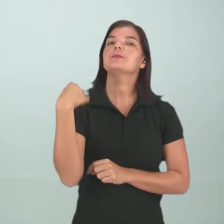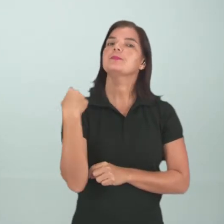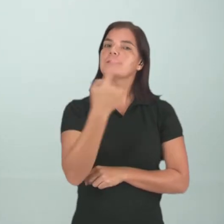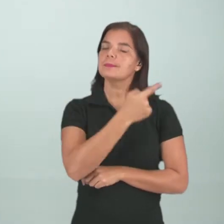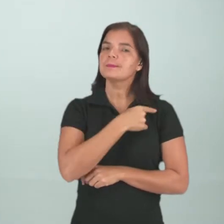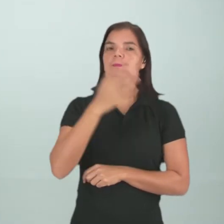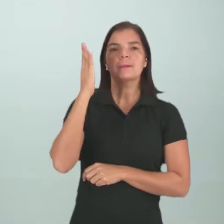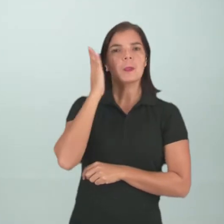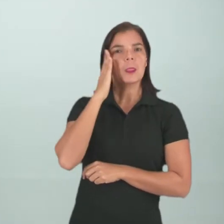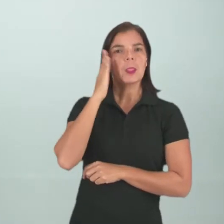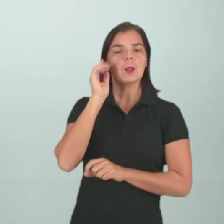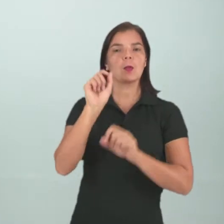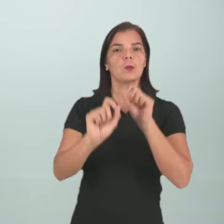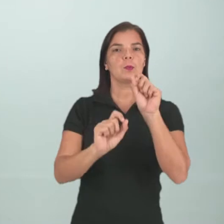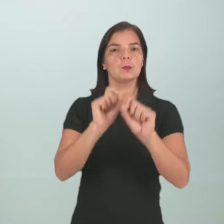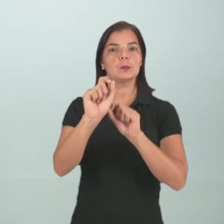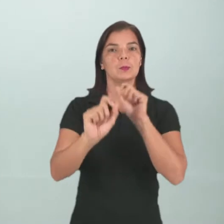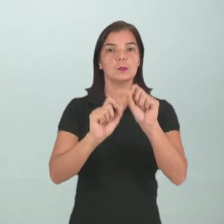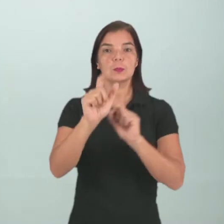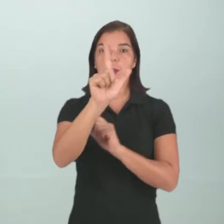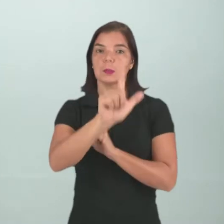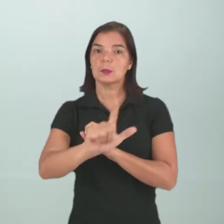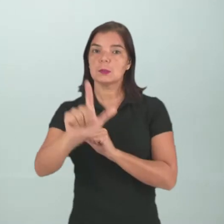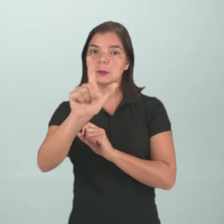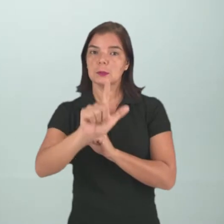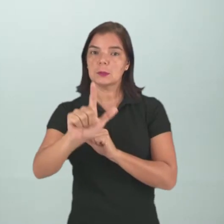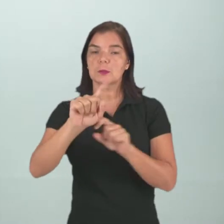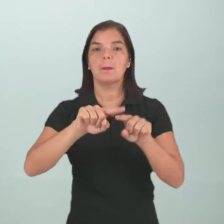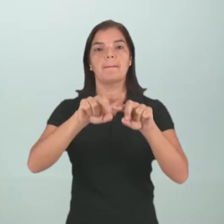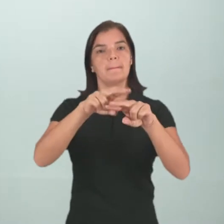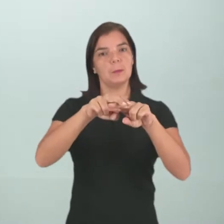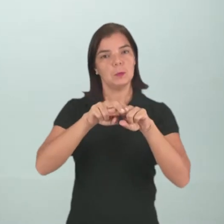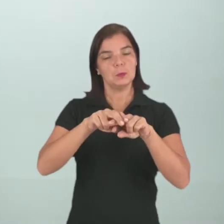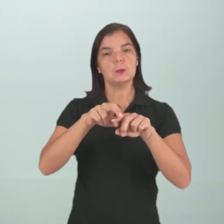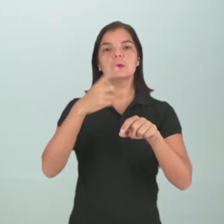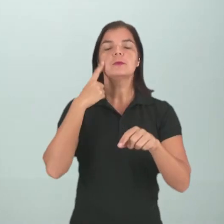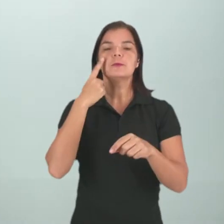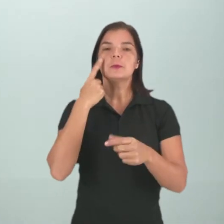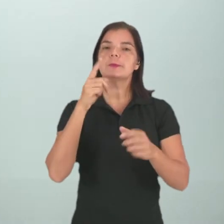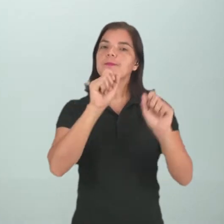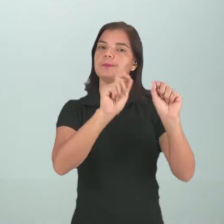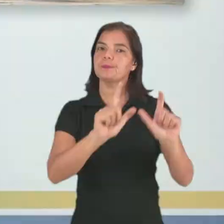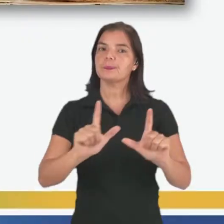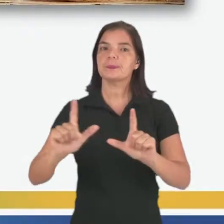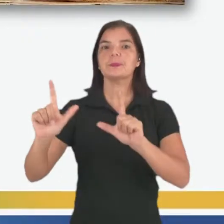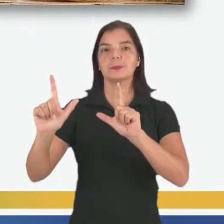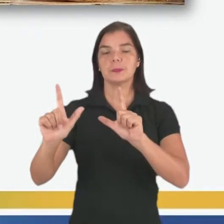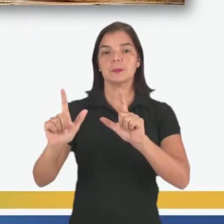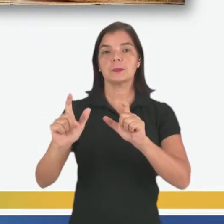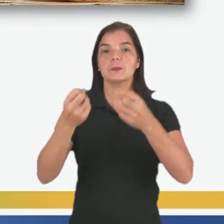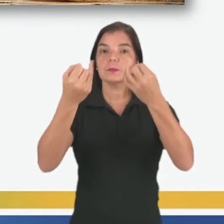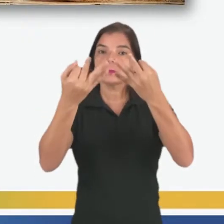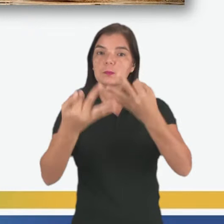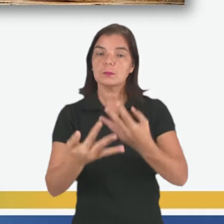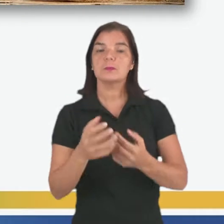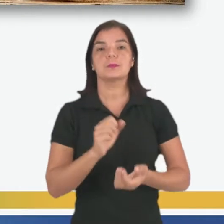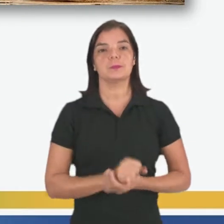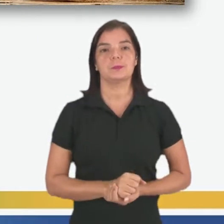gente compreenda o que é literatura. Para isso, vamos acompanhar no slide a